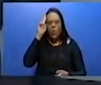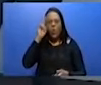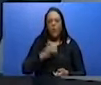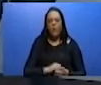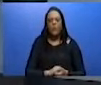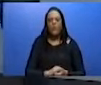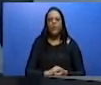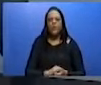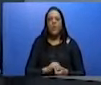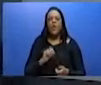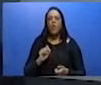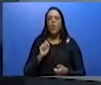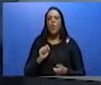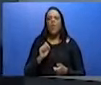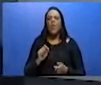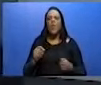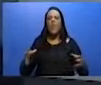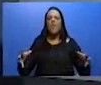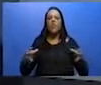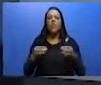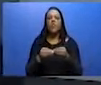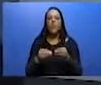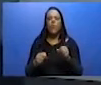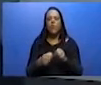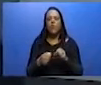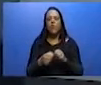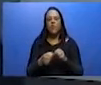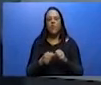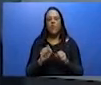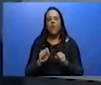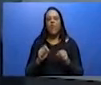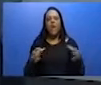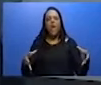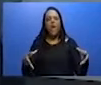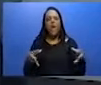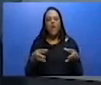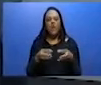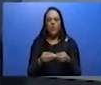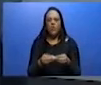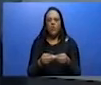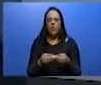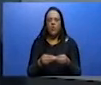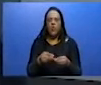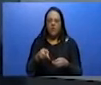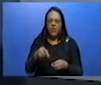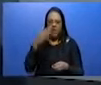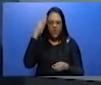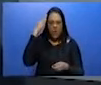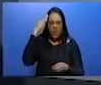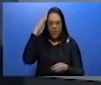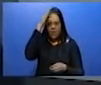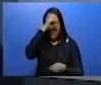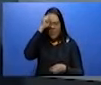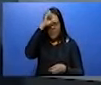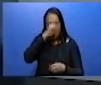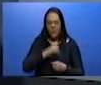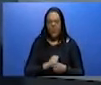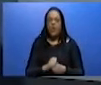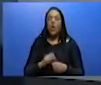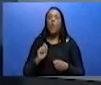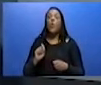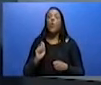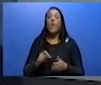vamos fazer um resumo. Se é um resumo, pessoal, que vocês já aprenderam em português, vocês têm que ler o